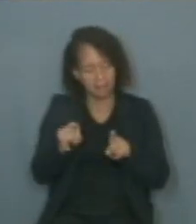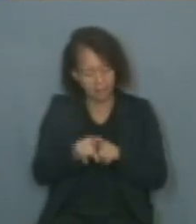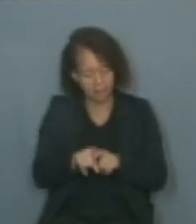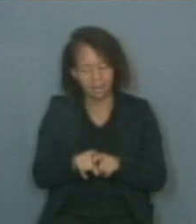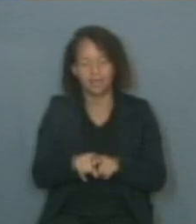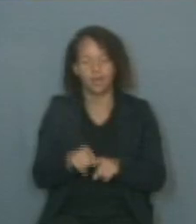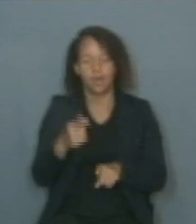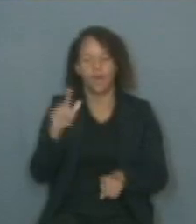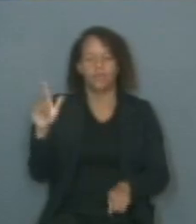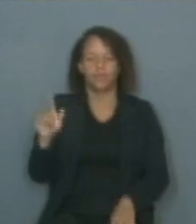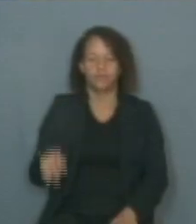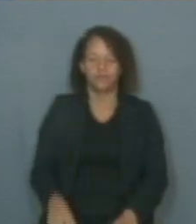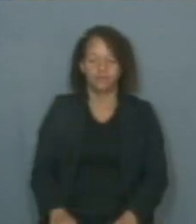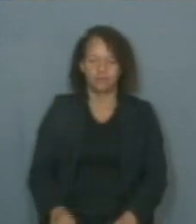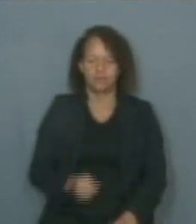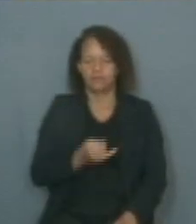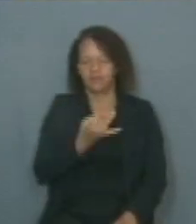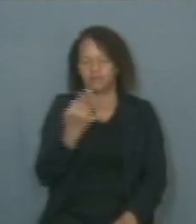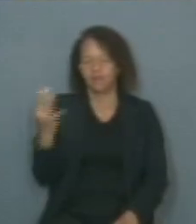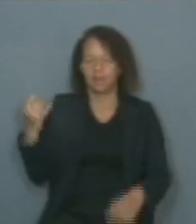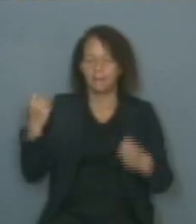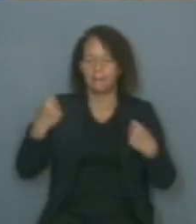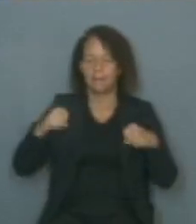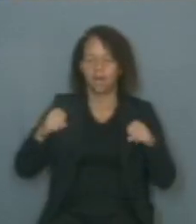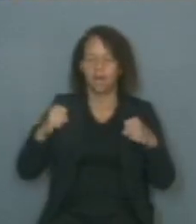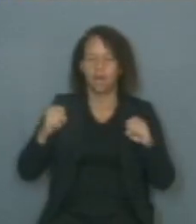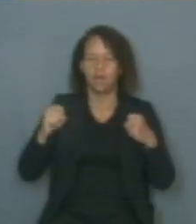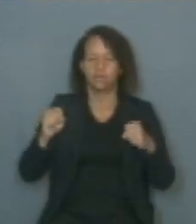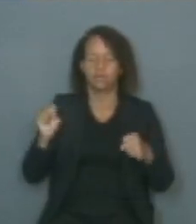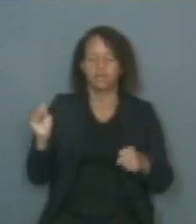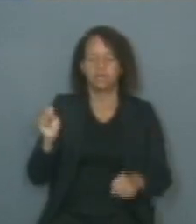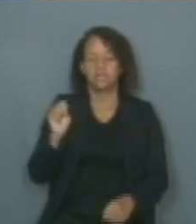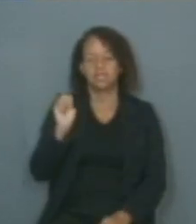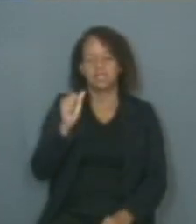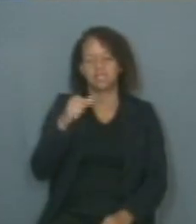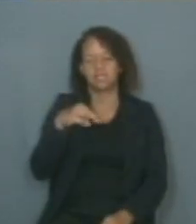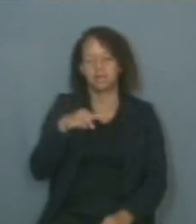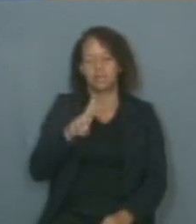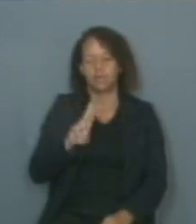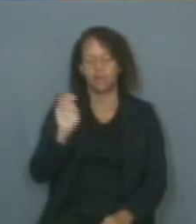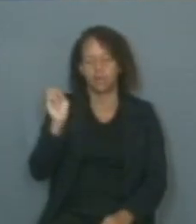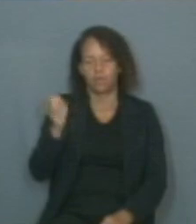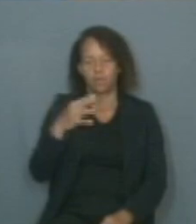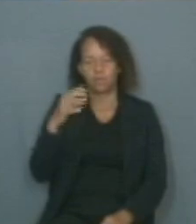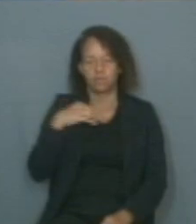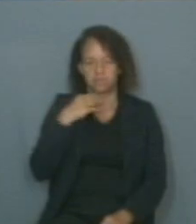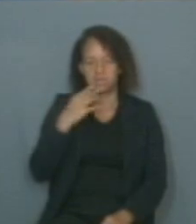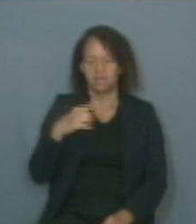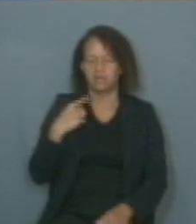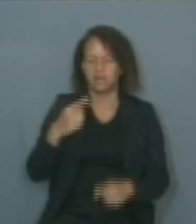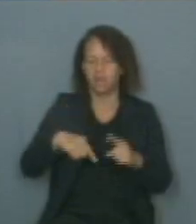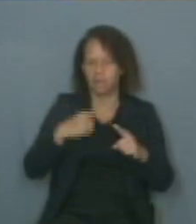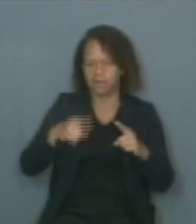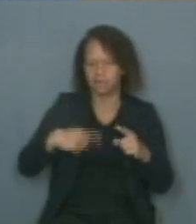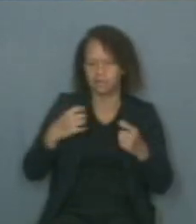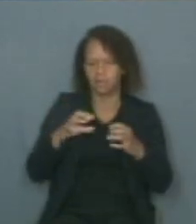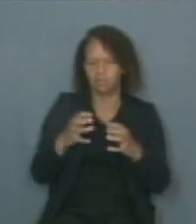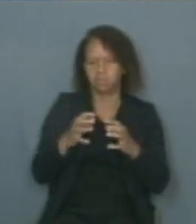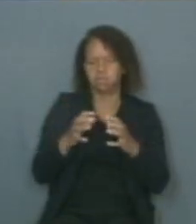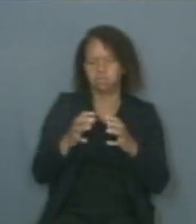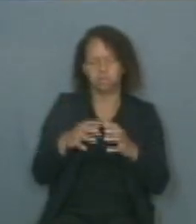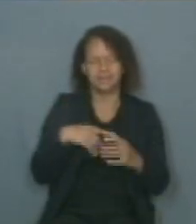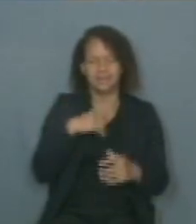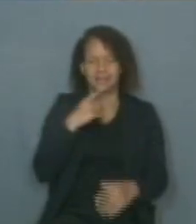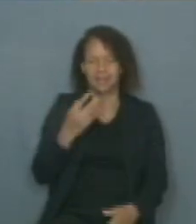lá, diversas motos da SAMU, sem motor, sem roda, sem nada. Agora, cadê o